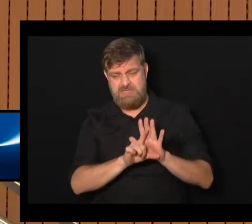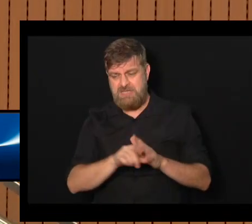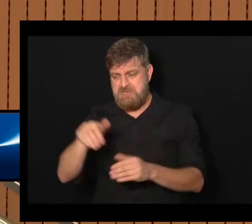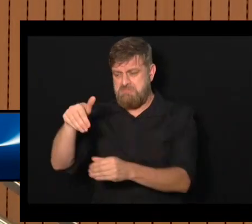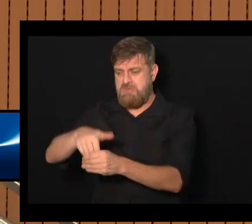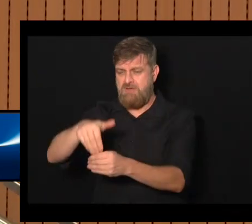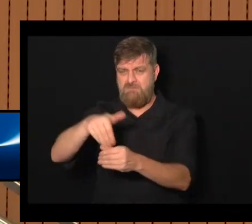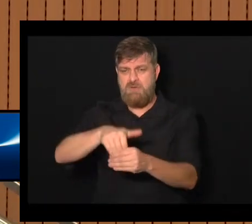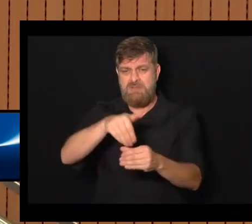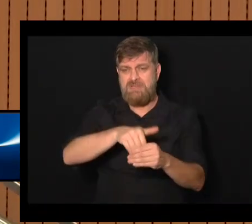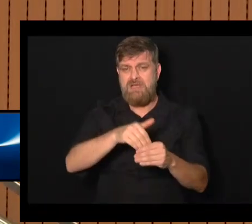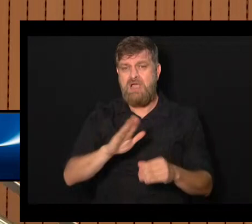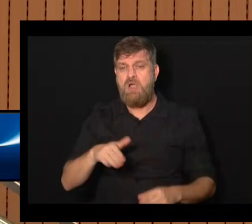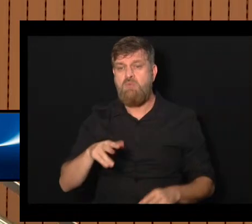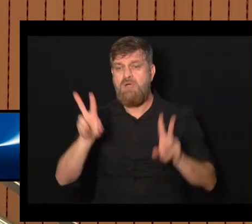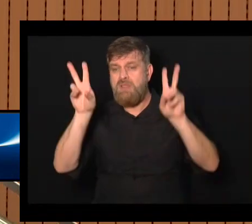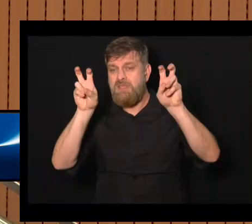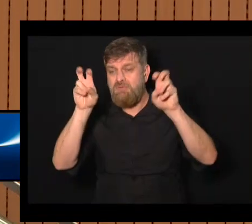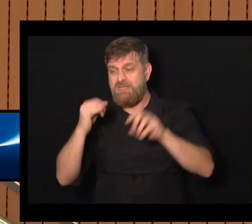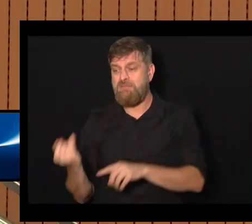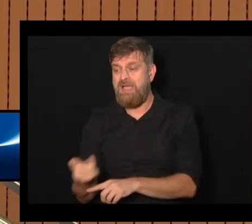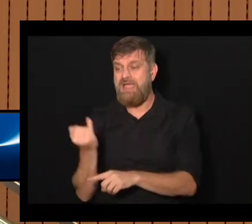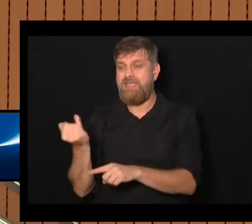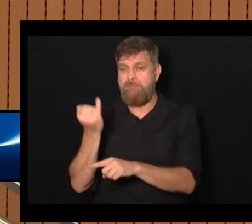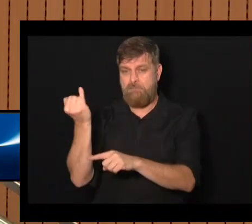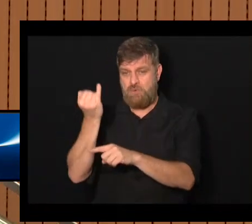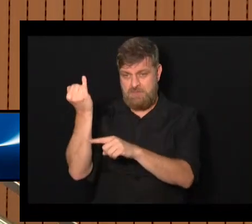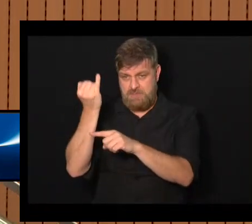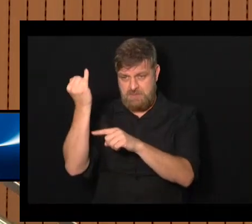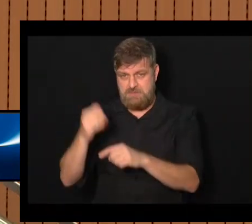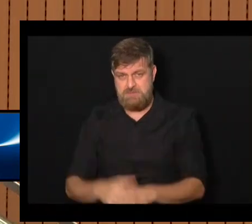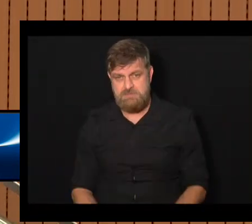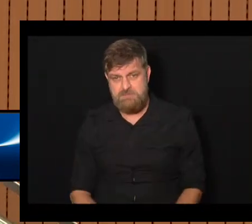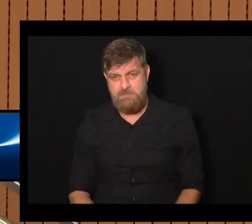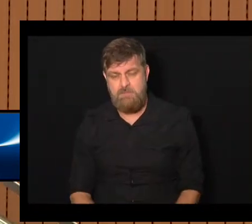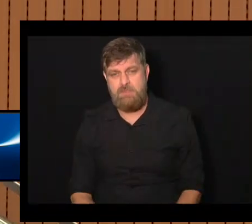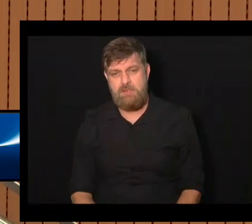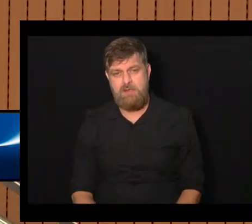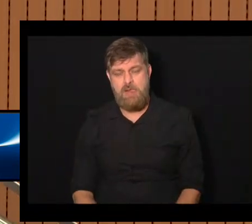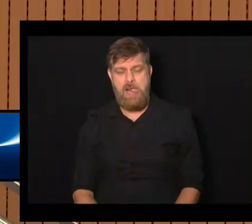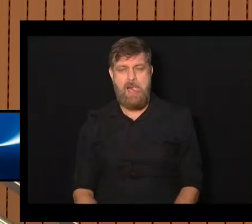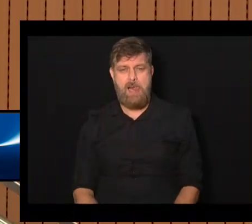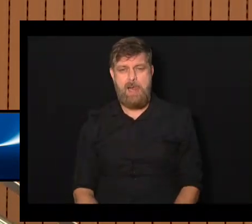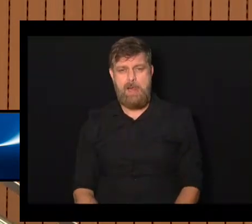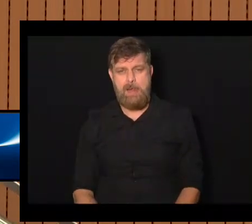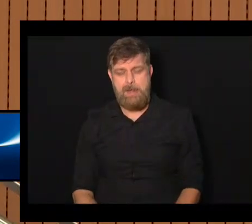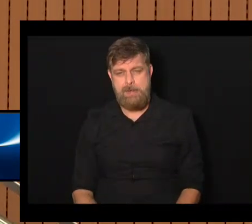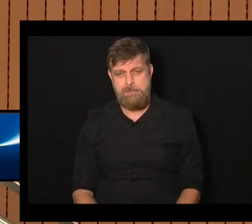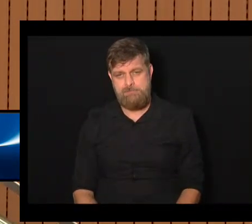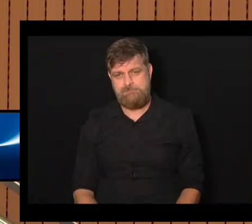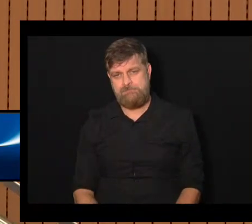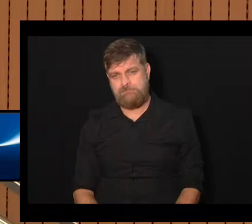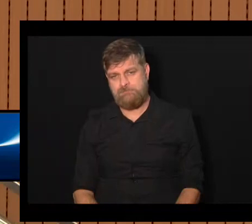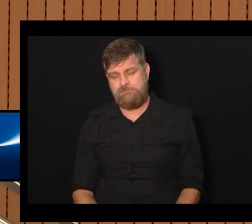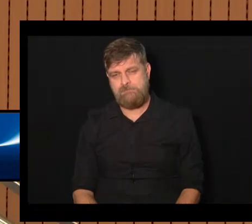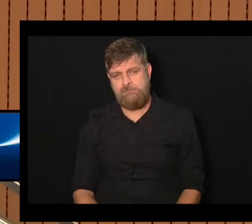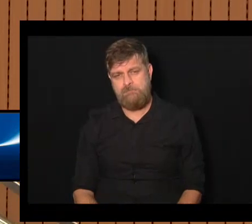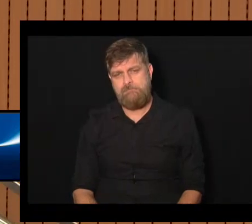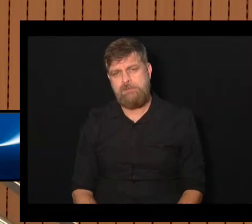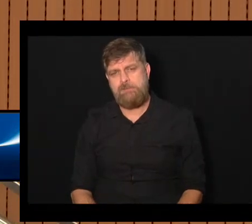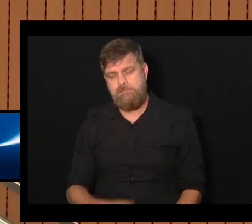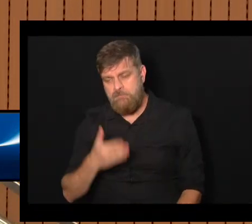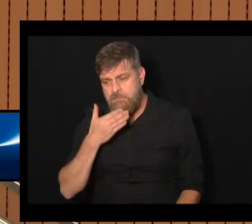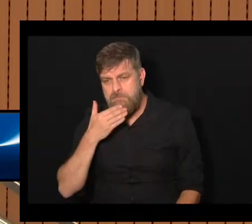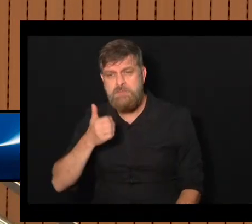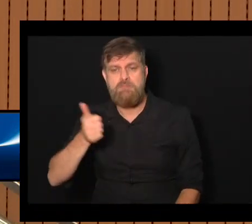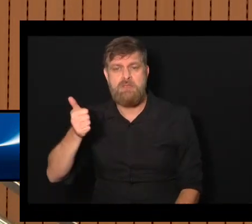votação quando se trata de mérito, né? Mérito no que diz respeito a questões gerais que melhorem